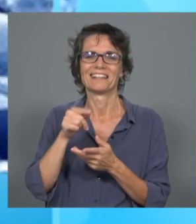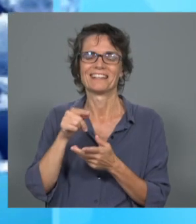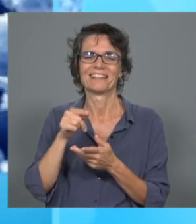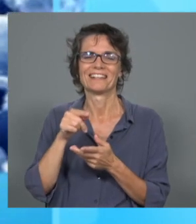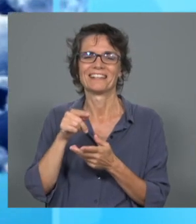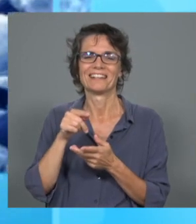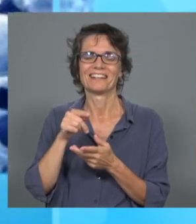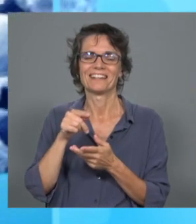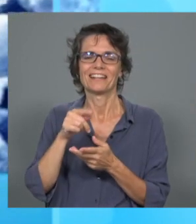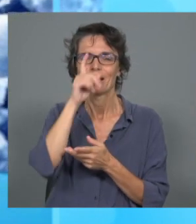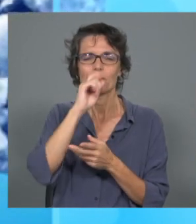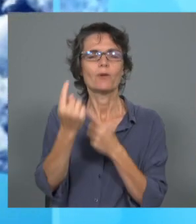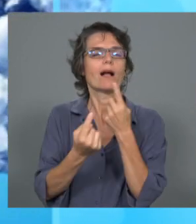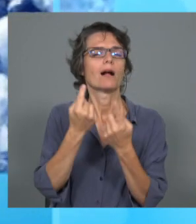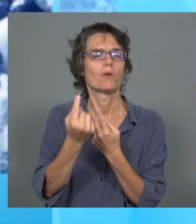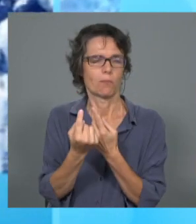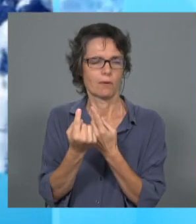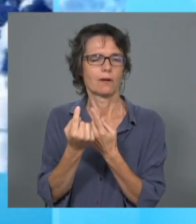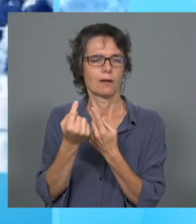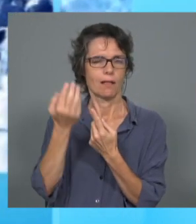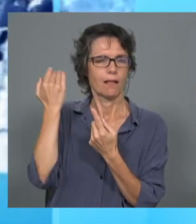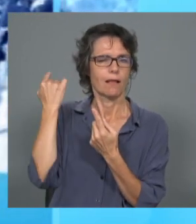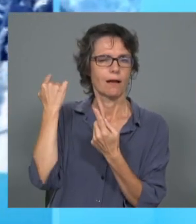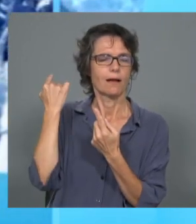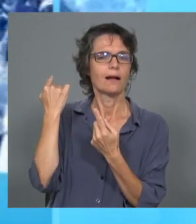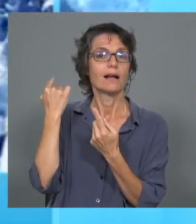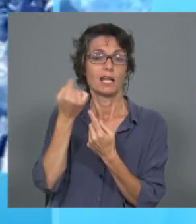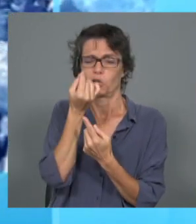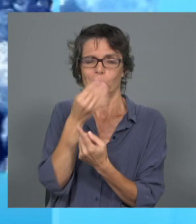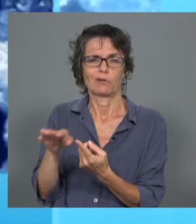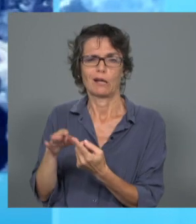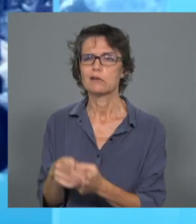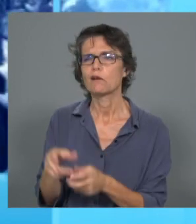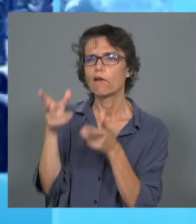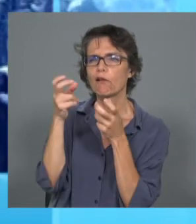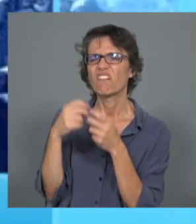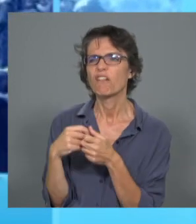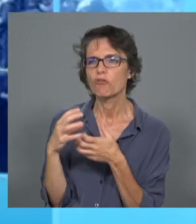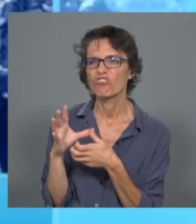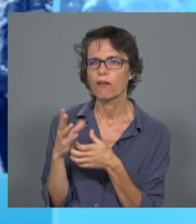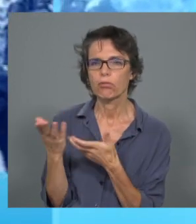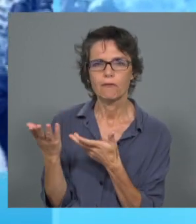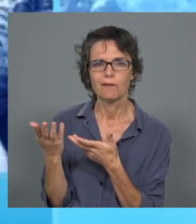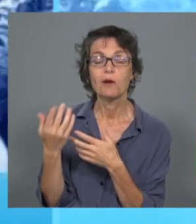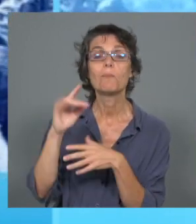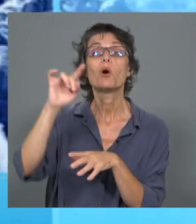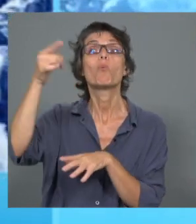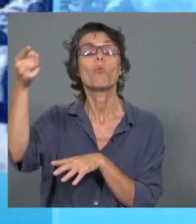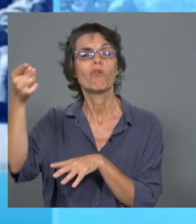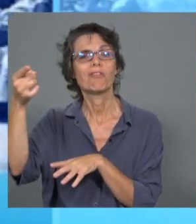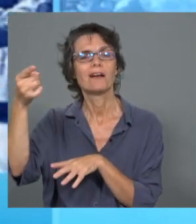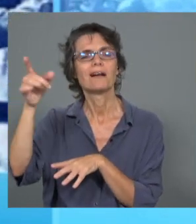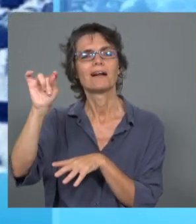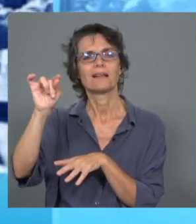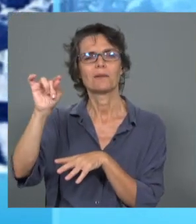algumas e para mim, que era criança, eram aborrecidas. Mas também as outras charlas que não eram religiosas também